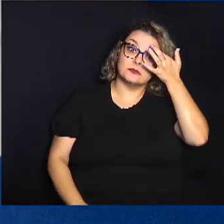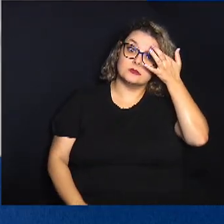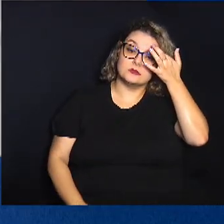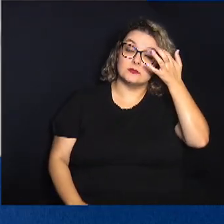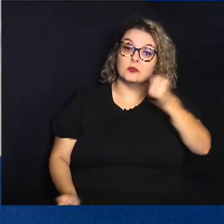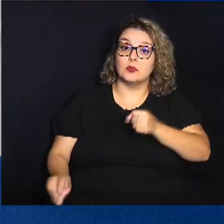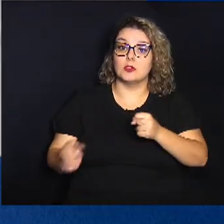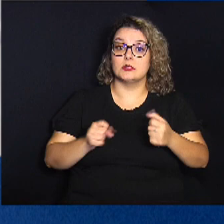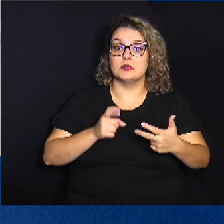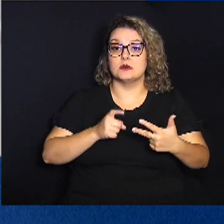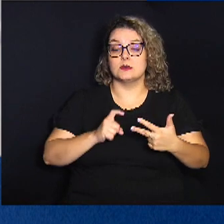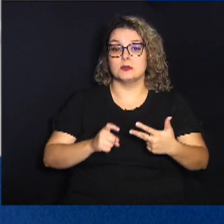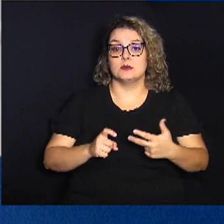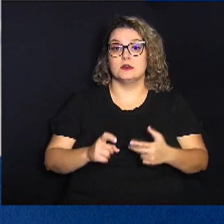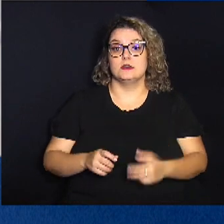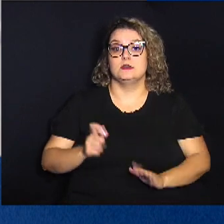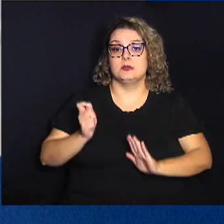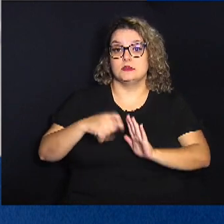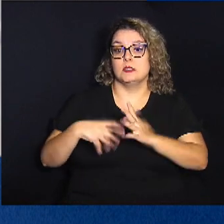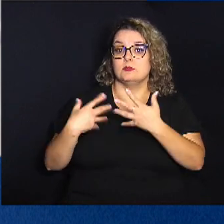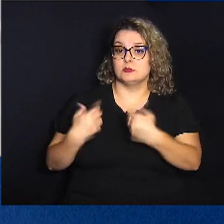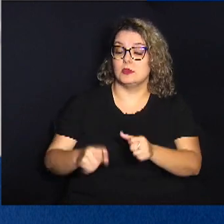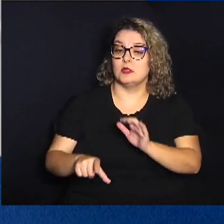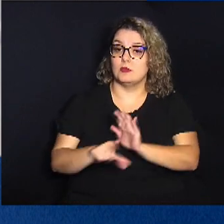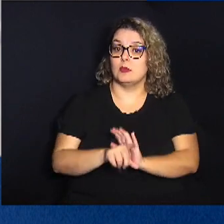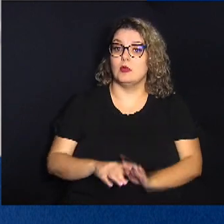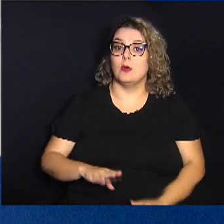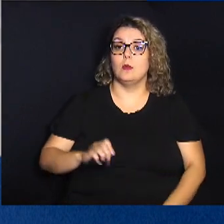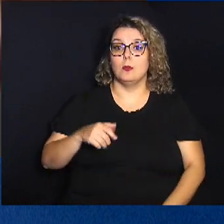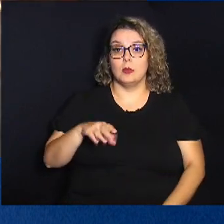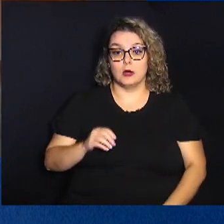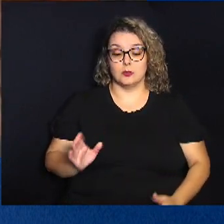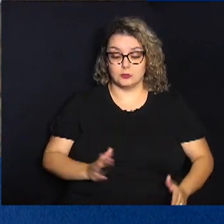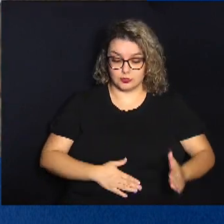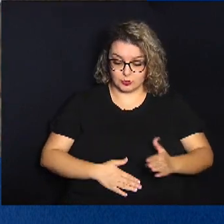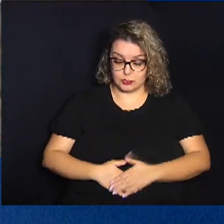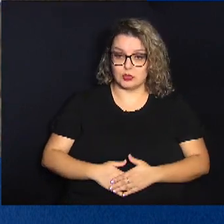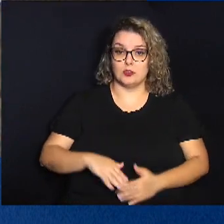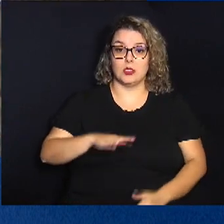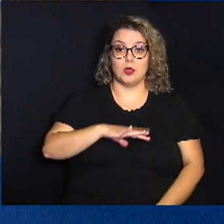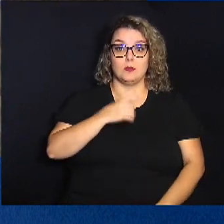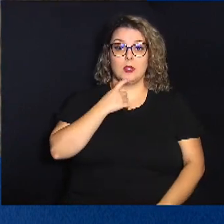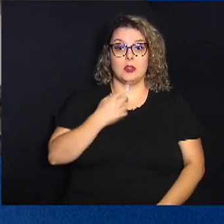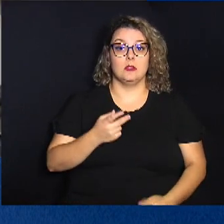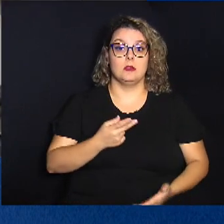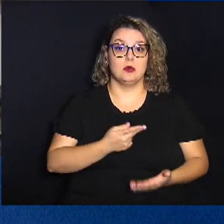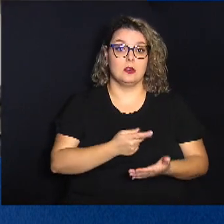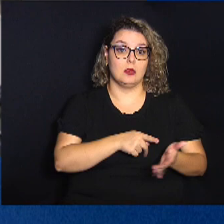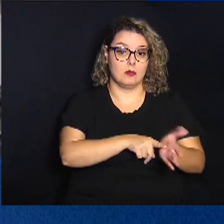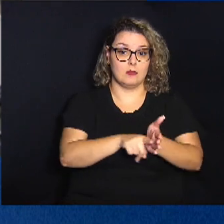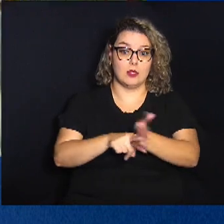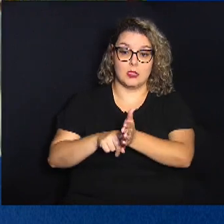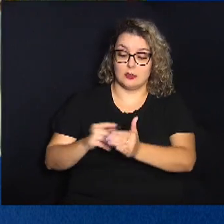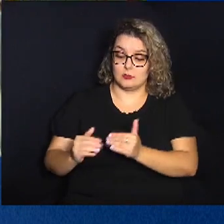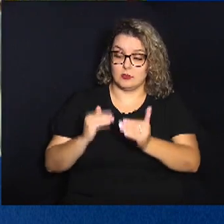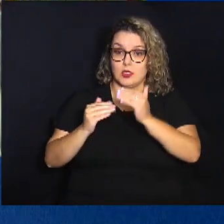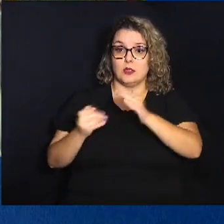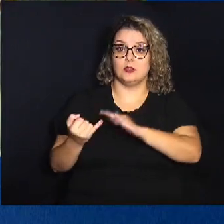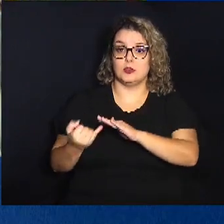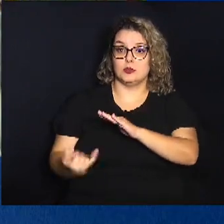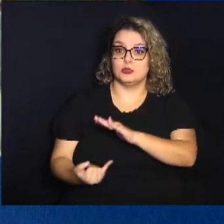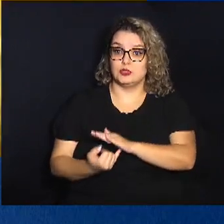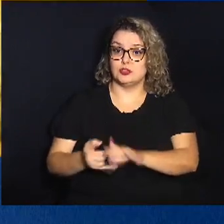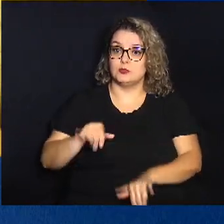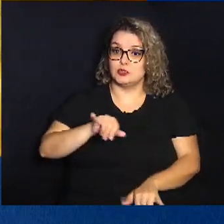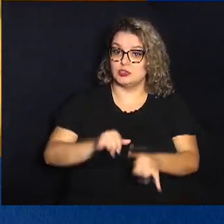lei que institui o Banco Municipal de Fraudas em Campinas. E pesquisa desenvolvida no Instituto de Química